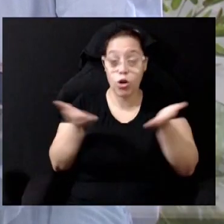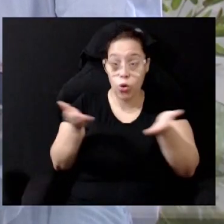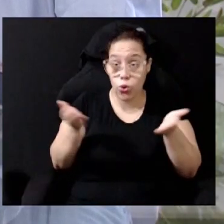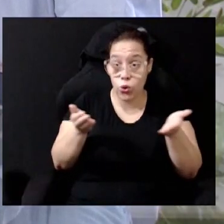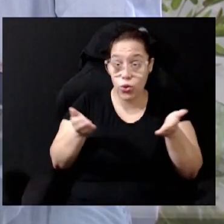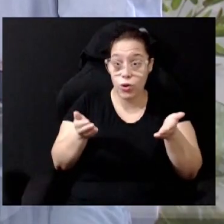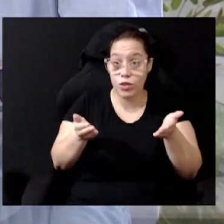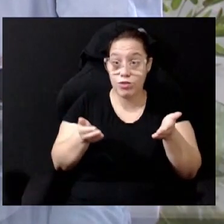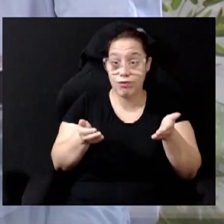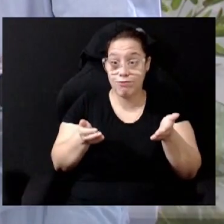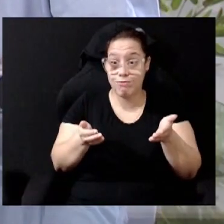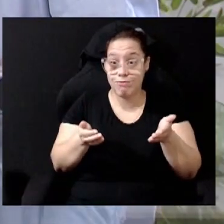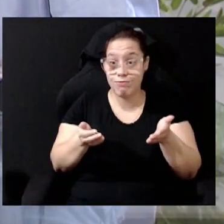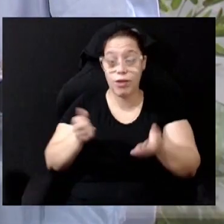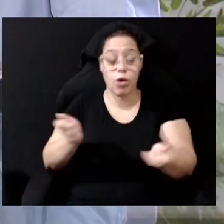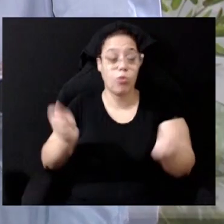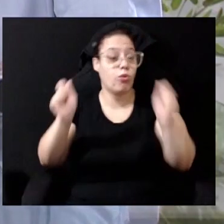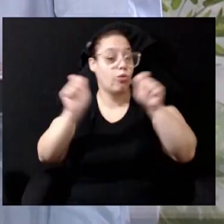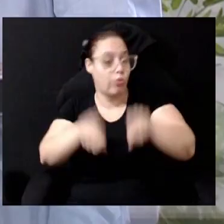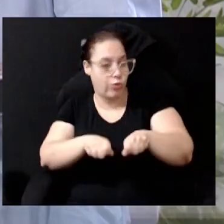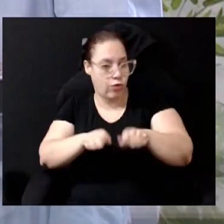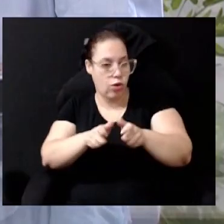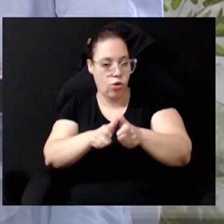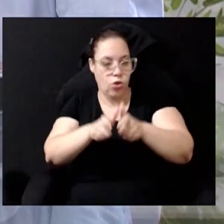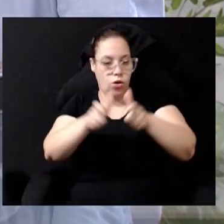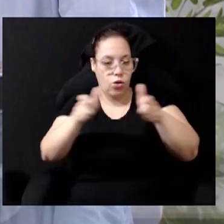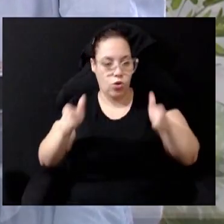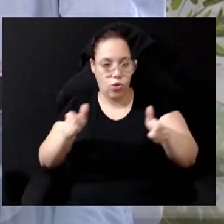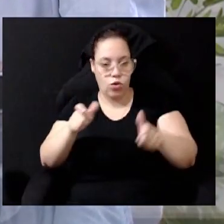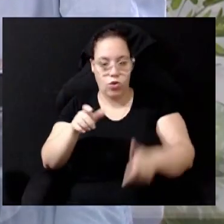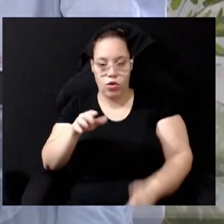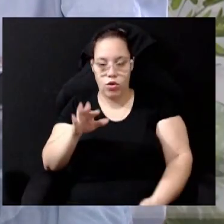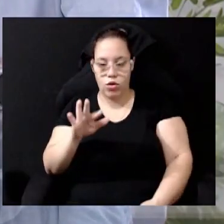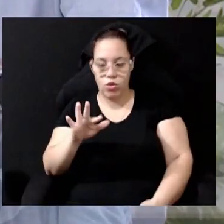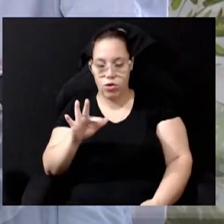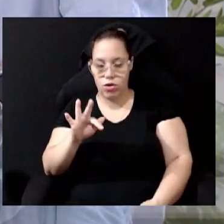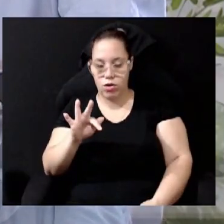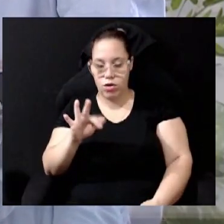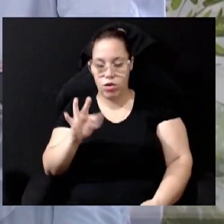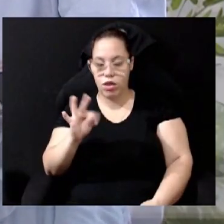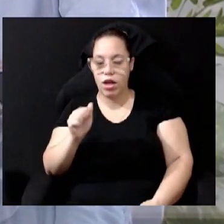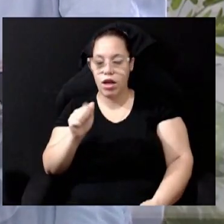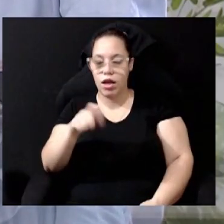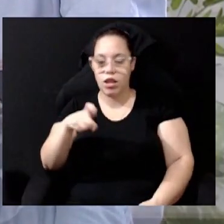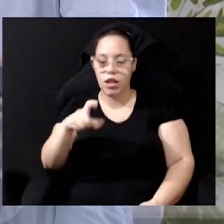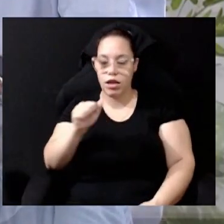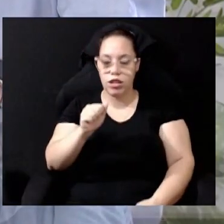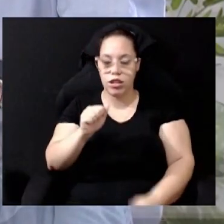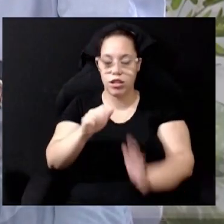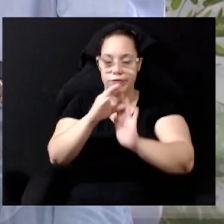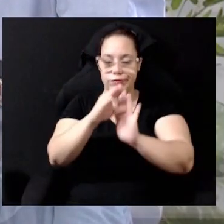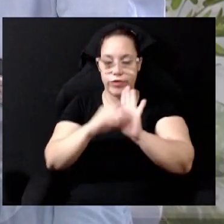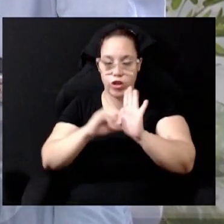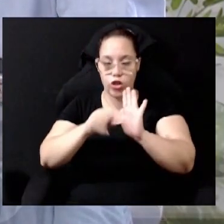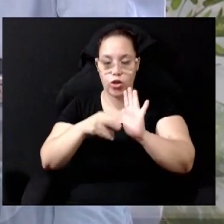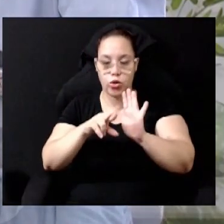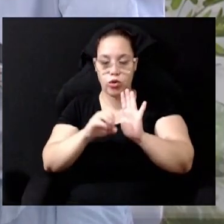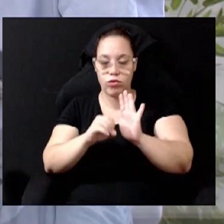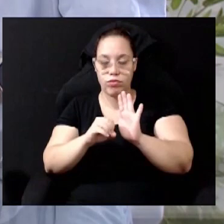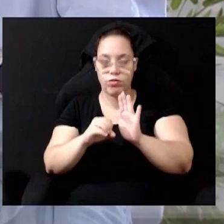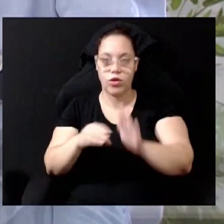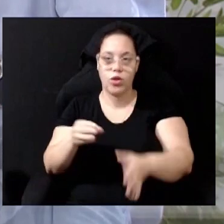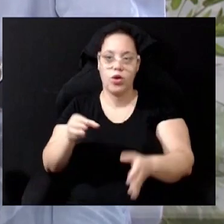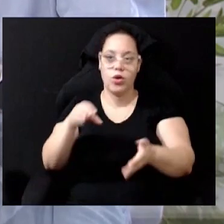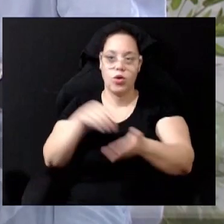uma possibilidade de aumento da taxa básica de juros, inclusive no relatório Focus do Banco Central, a gente já tem